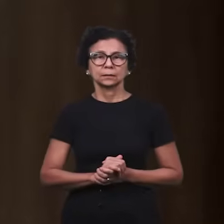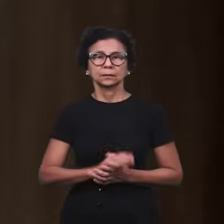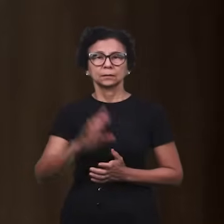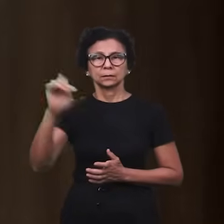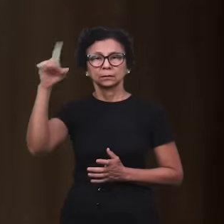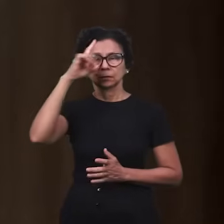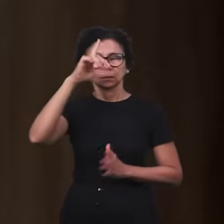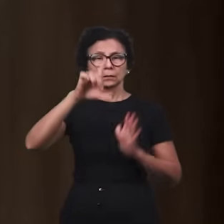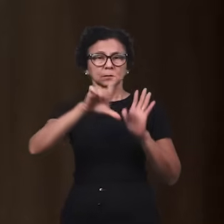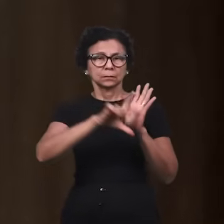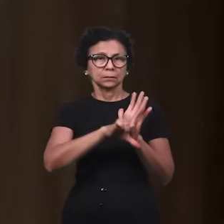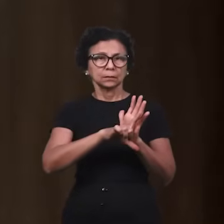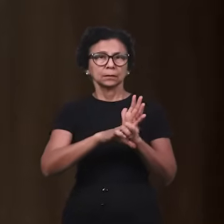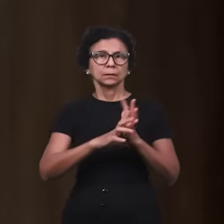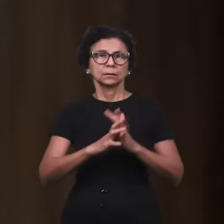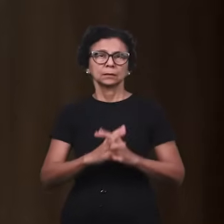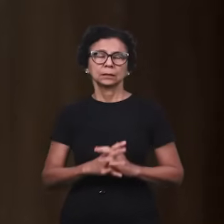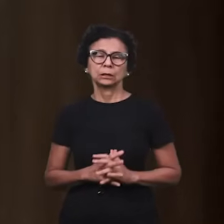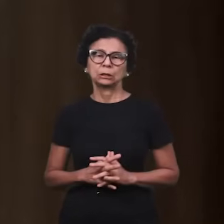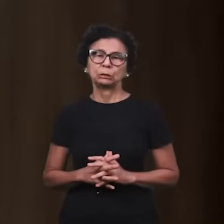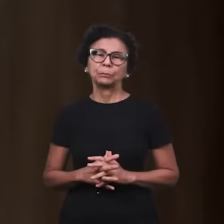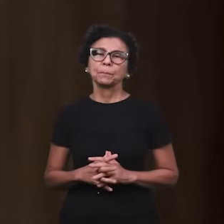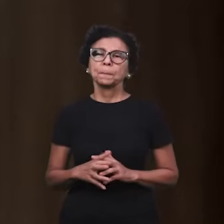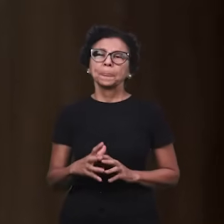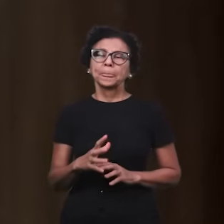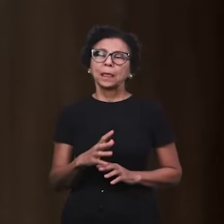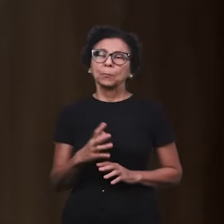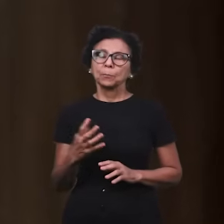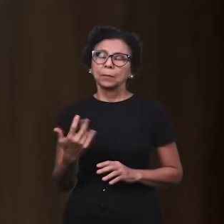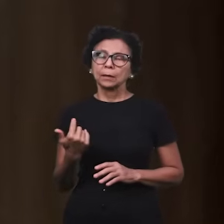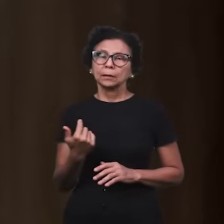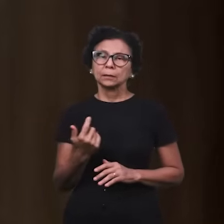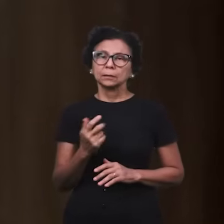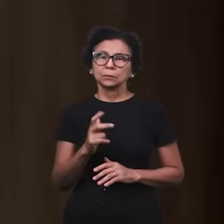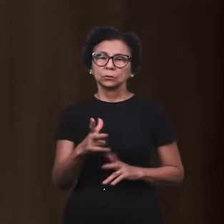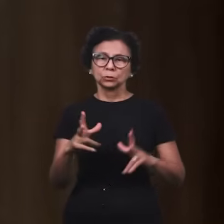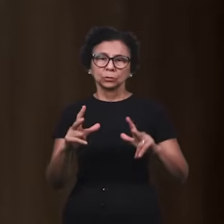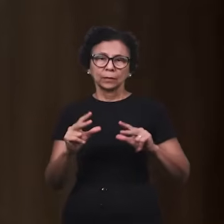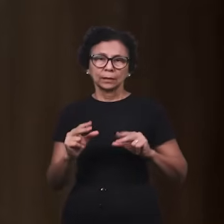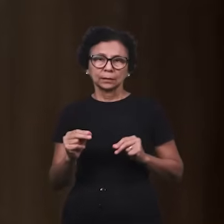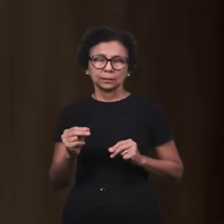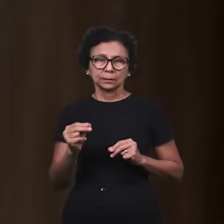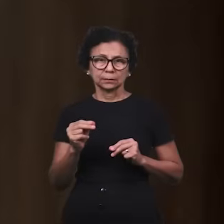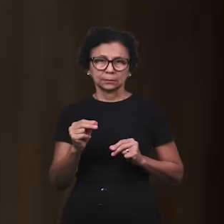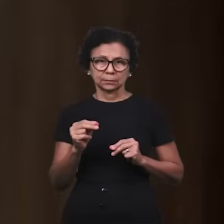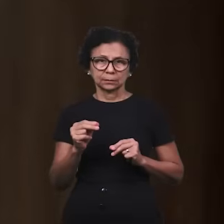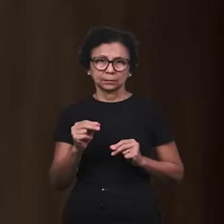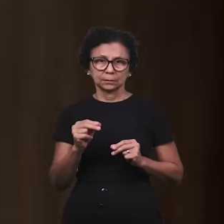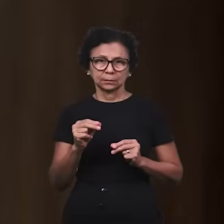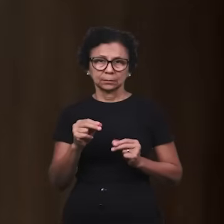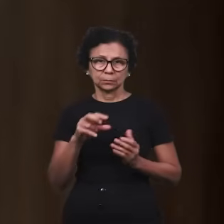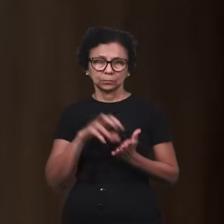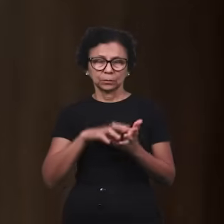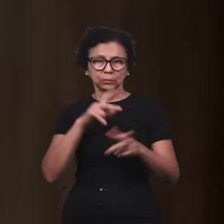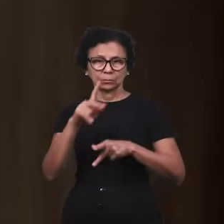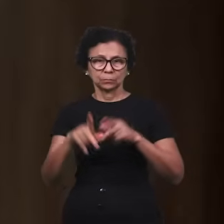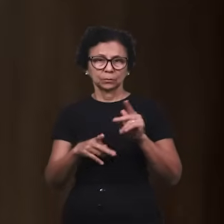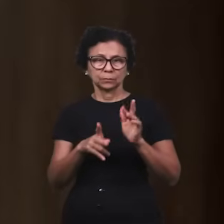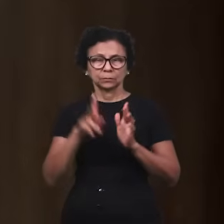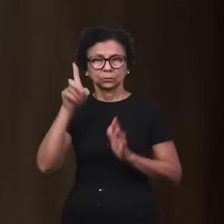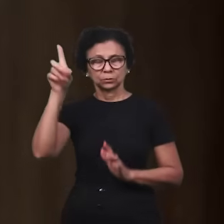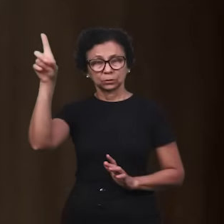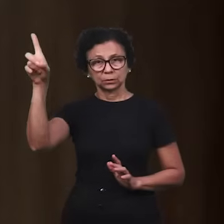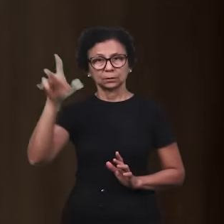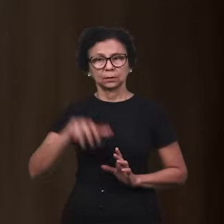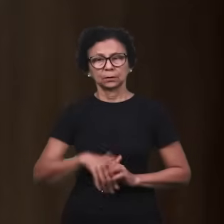manter uma igualdade, preservar a herança no meio do povo de Israel. O texto